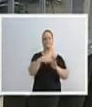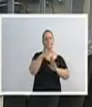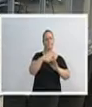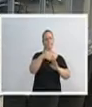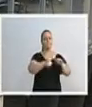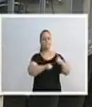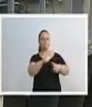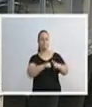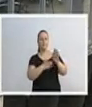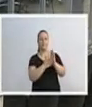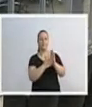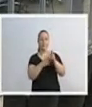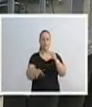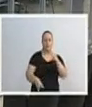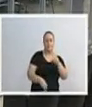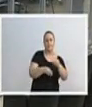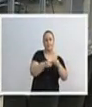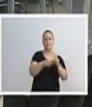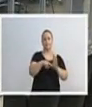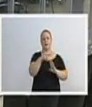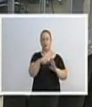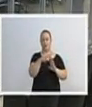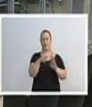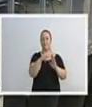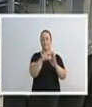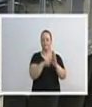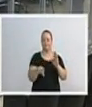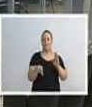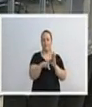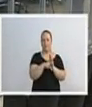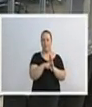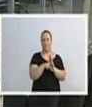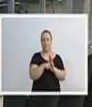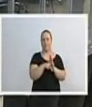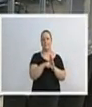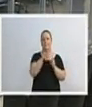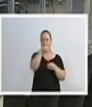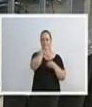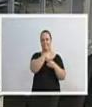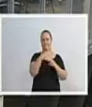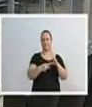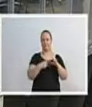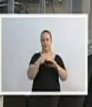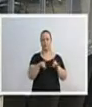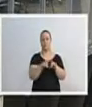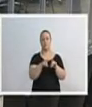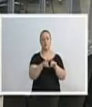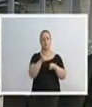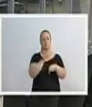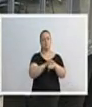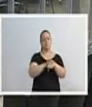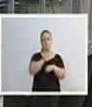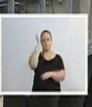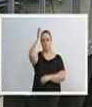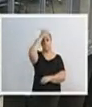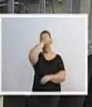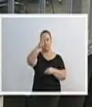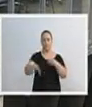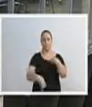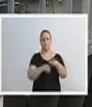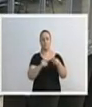de emenda ao Regimento Interno 119, de autoria do vereador Mário Hildebrand e outros, acrescenta parágrafo 9º ao artigo 68